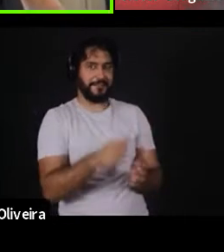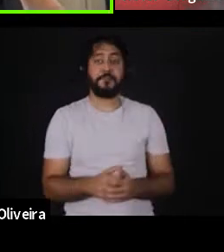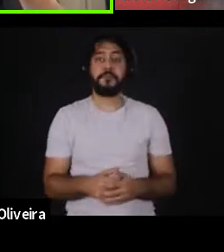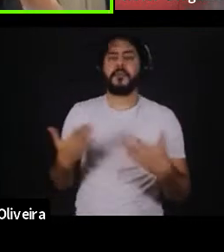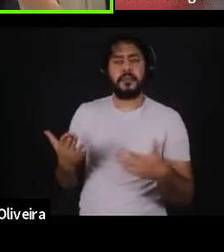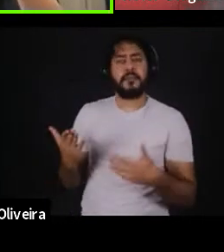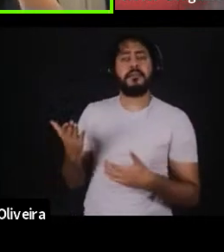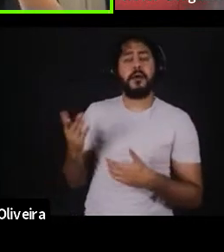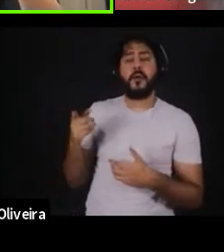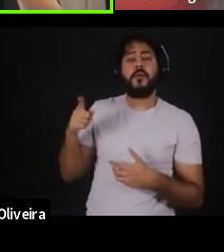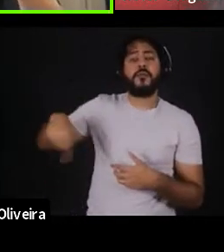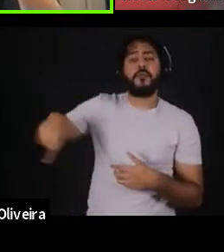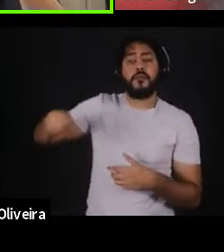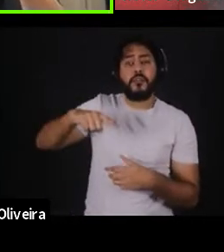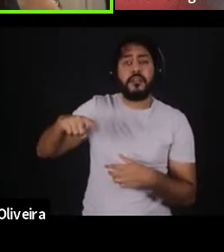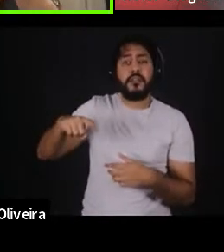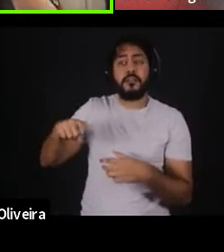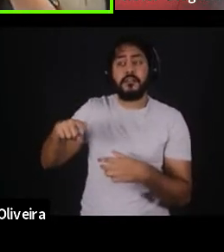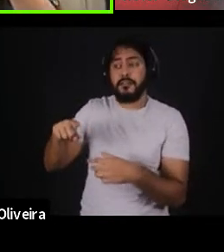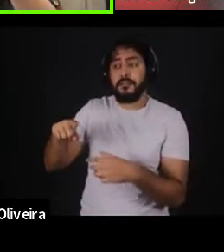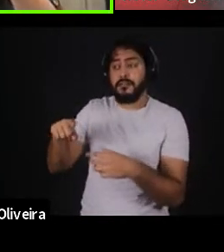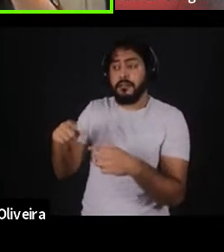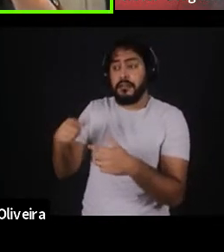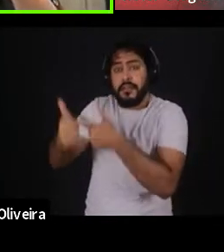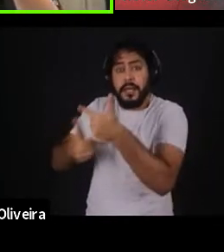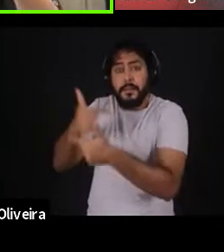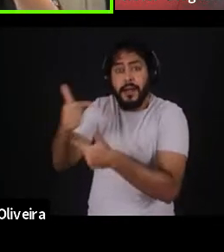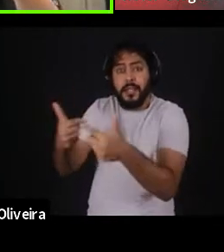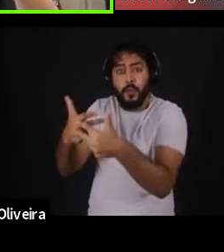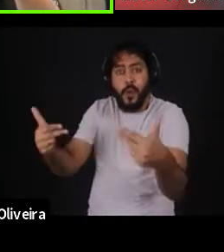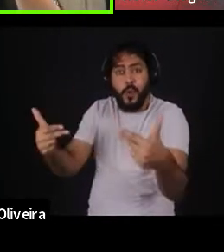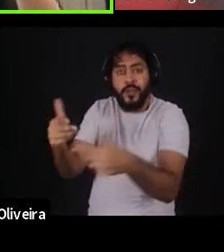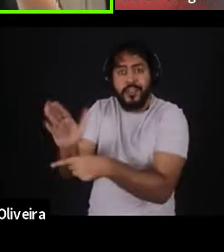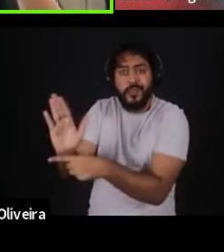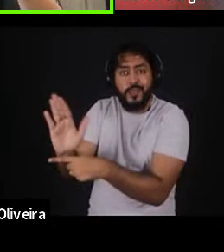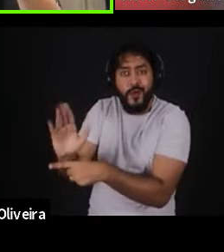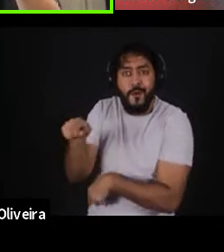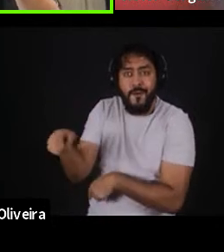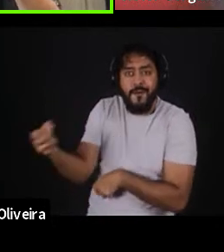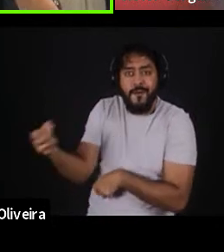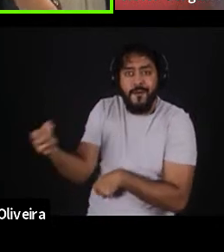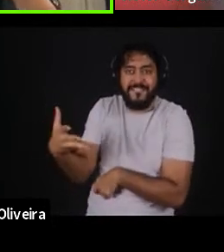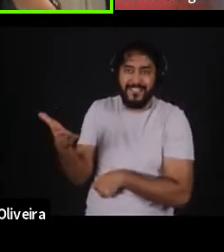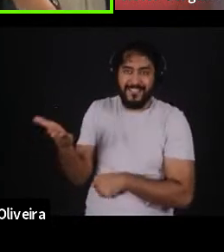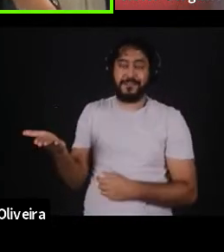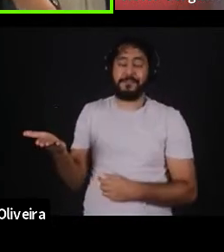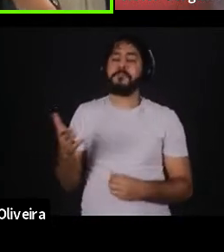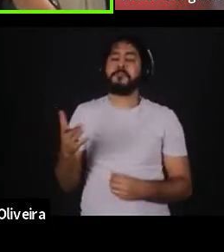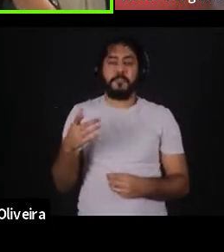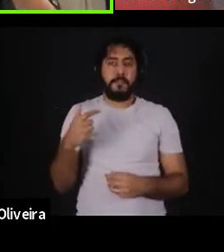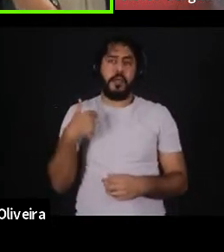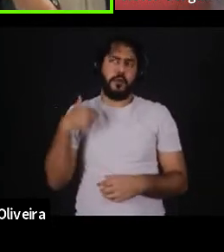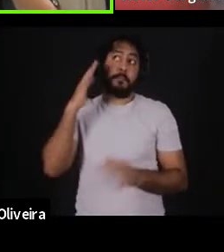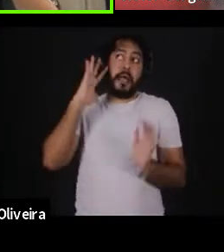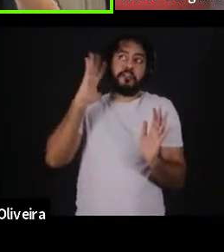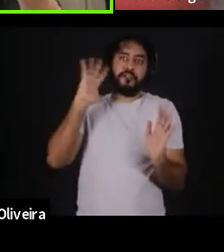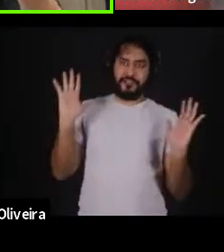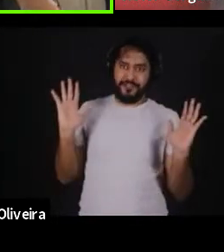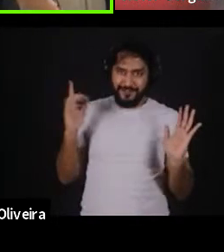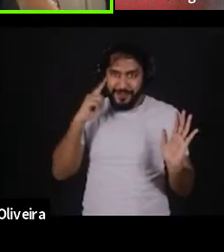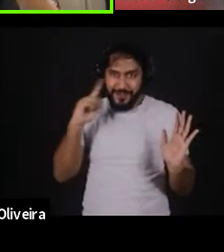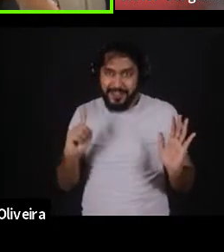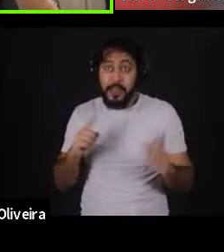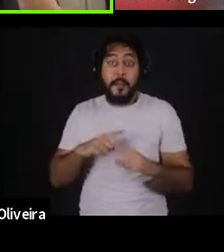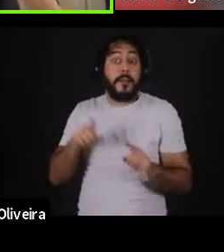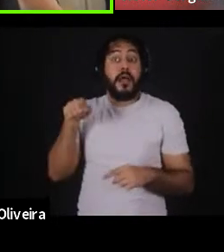com um elemento absolutamente novo. E eu imagino, não sei, mas esse filme, ele resulta